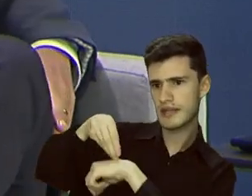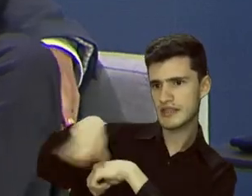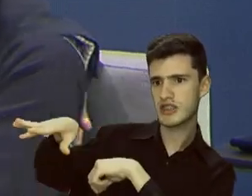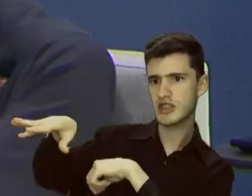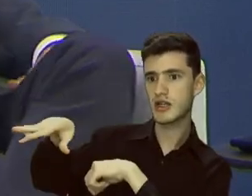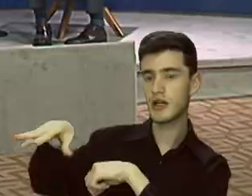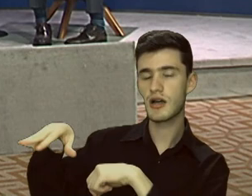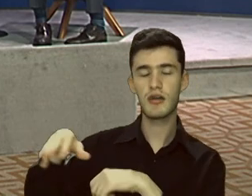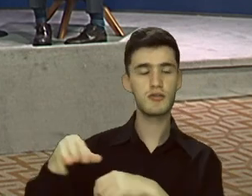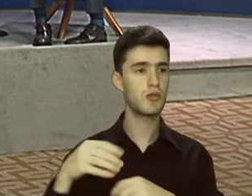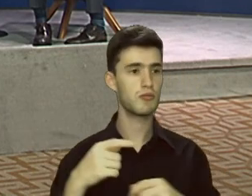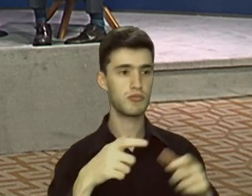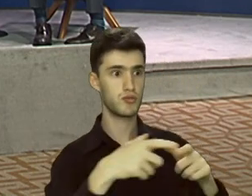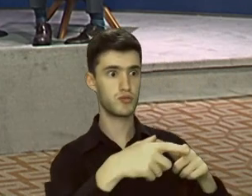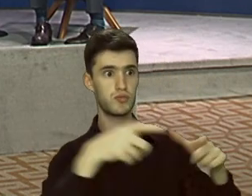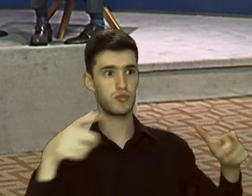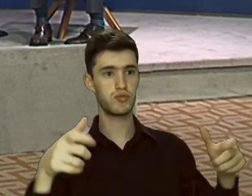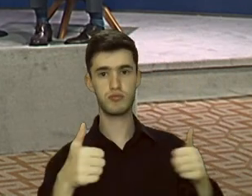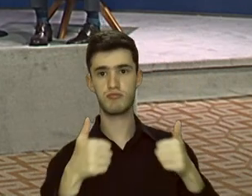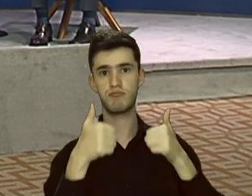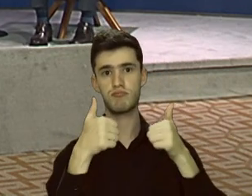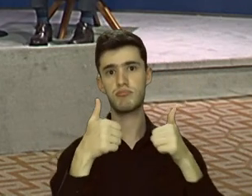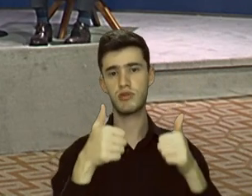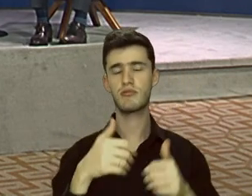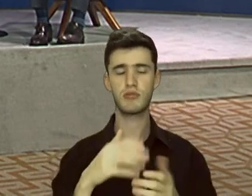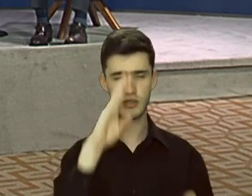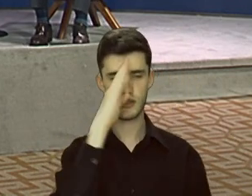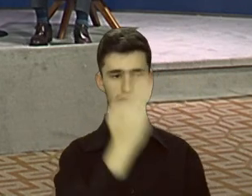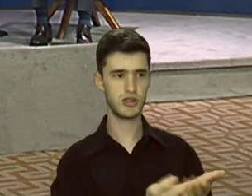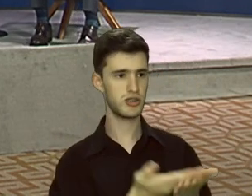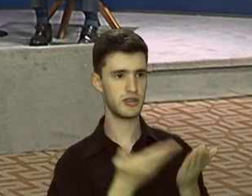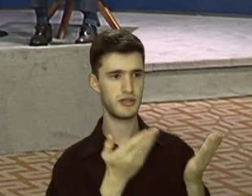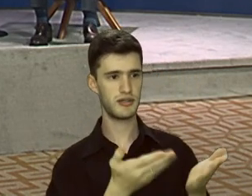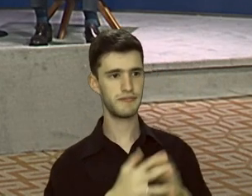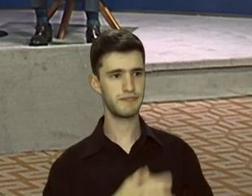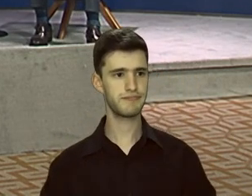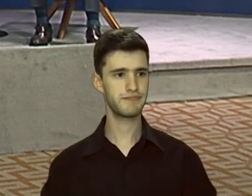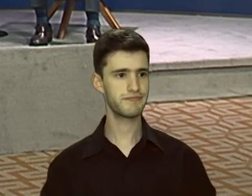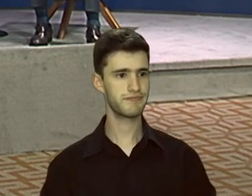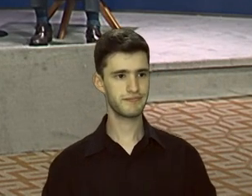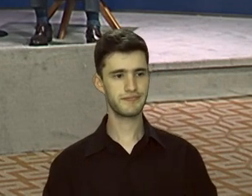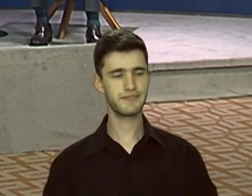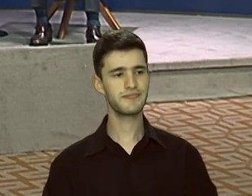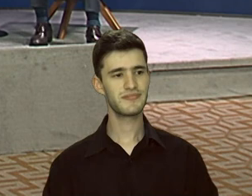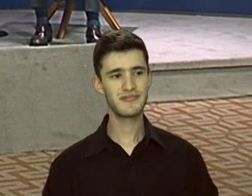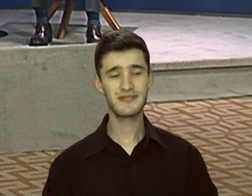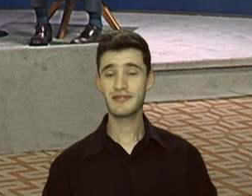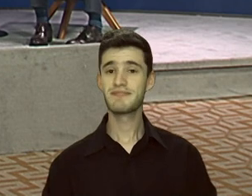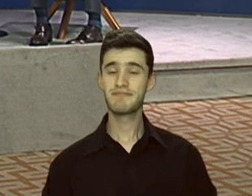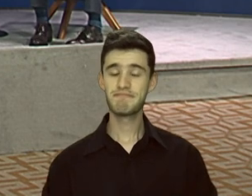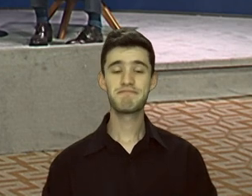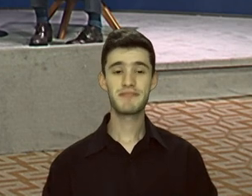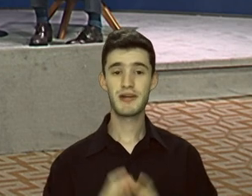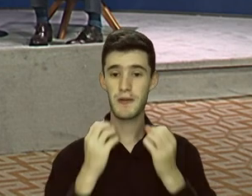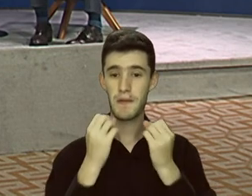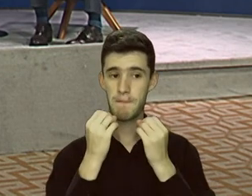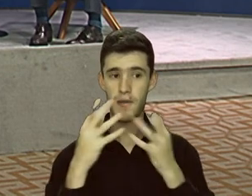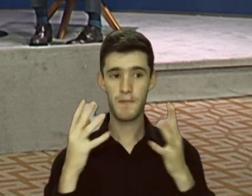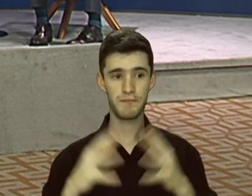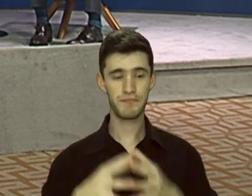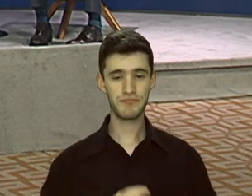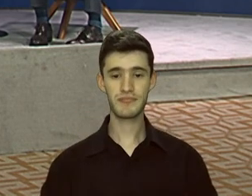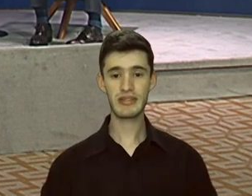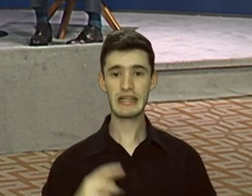a gente acredita muito nisso ponderava da mãe natureza né bom pessoal queria muitíssimo